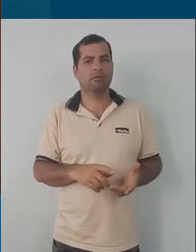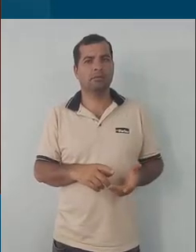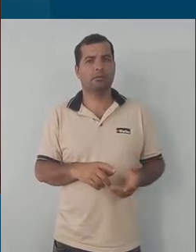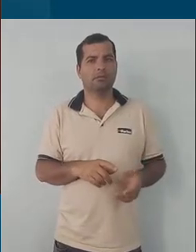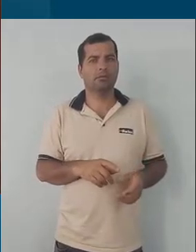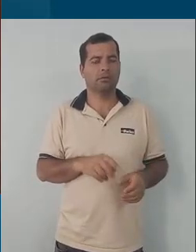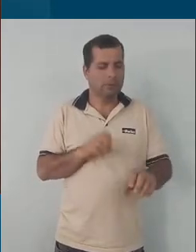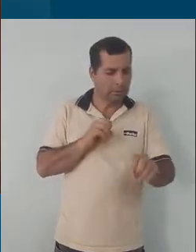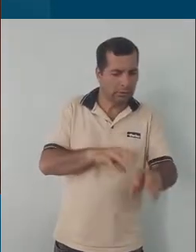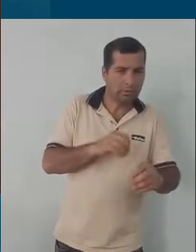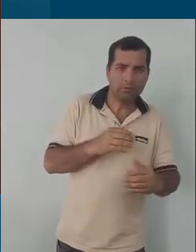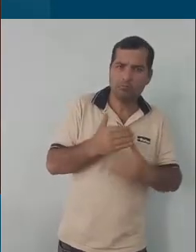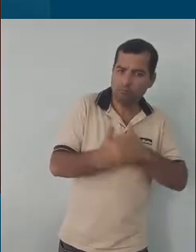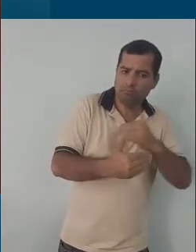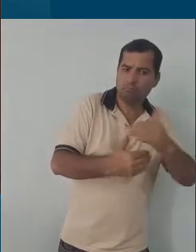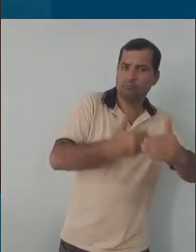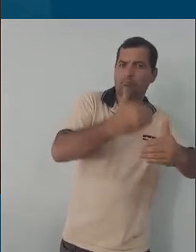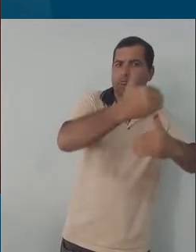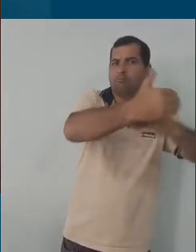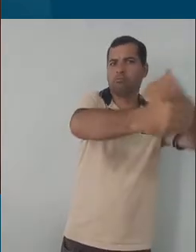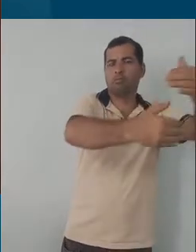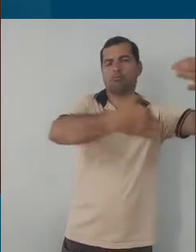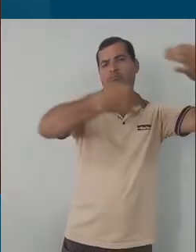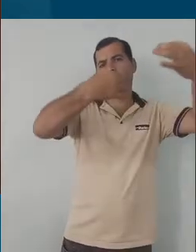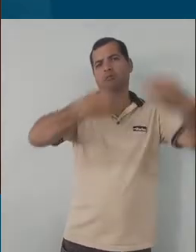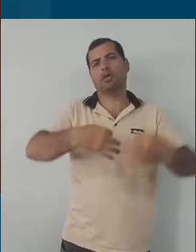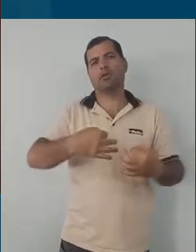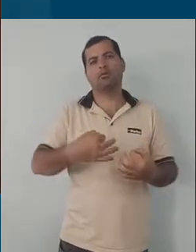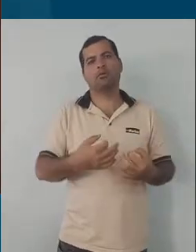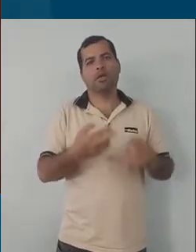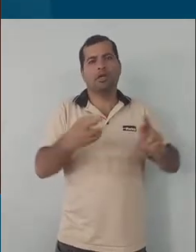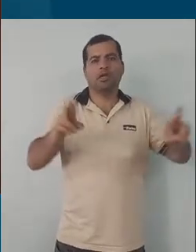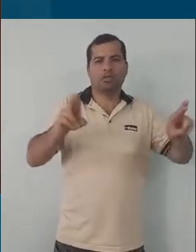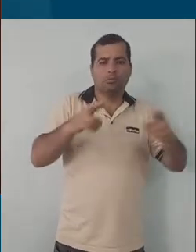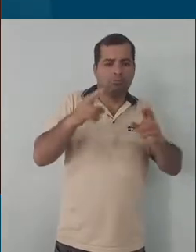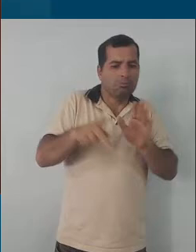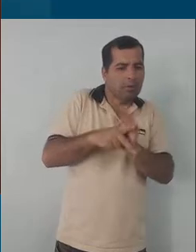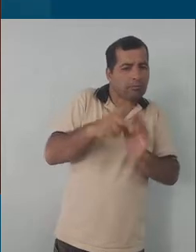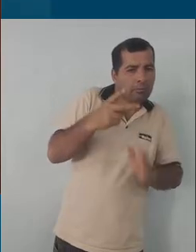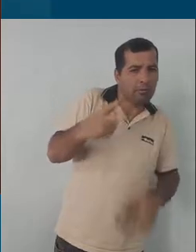o ritmo de apropriação das crianças, né?